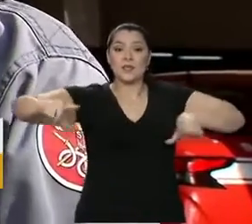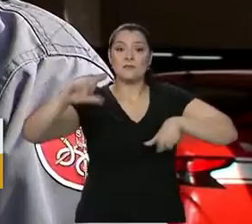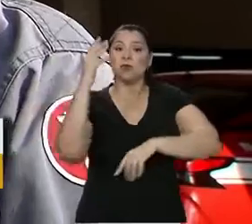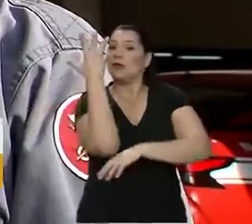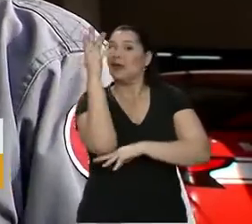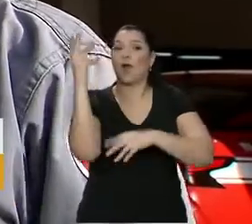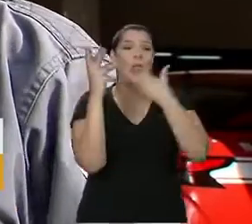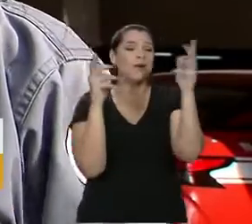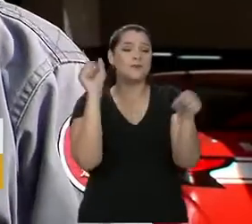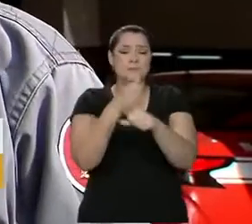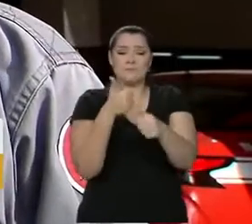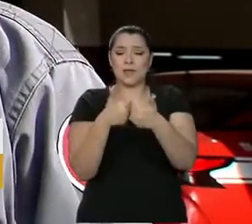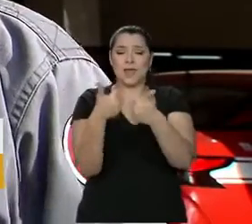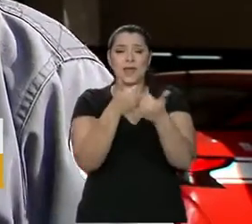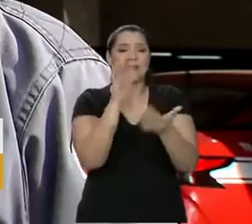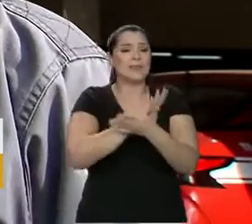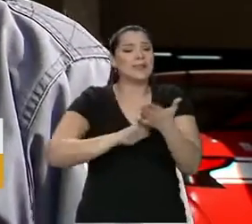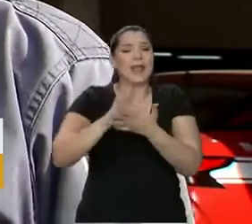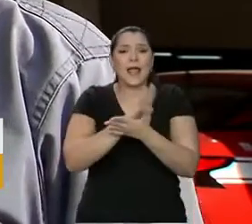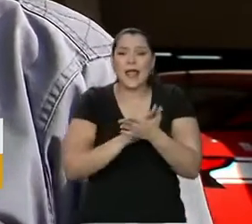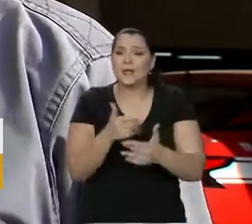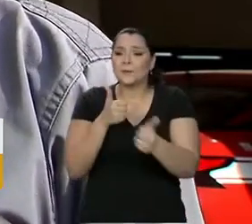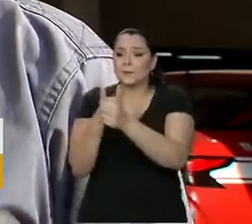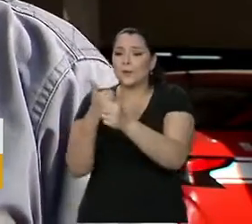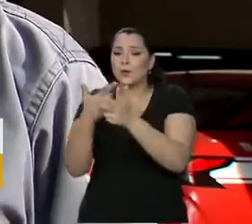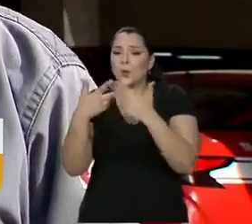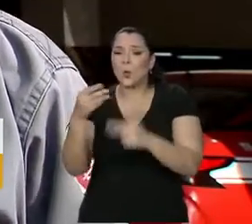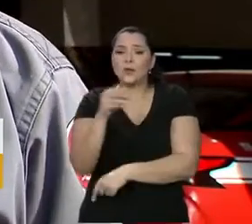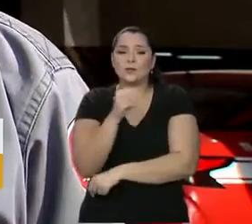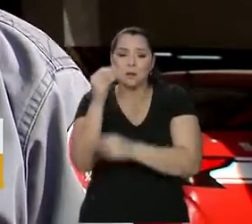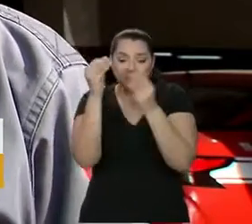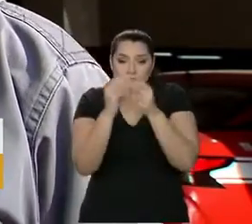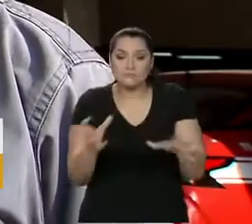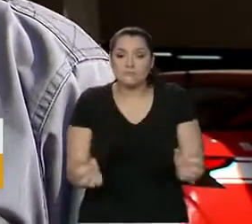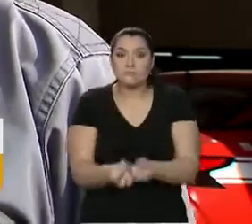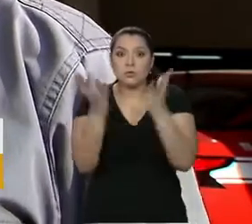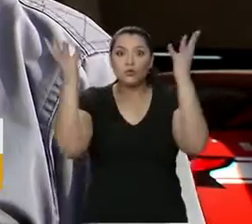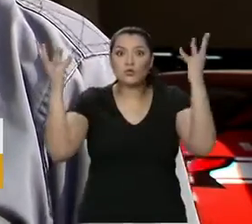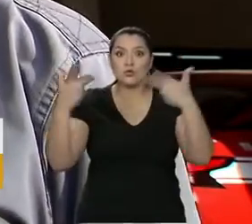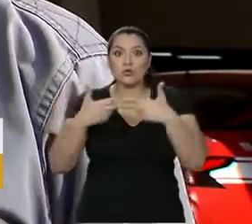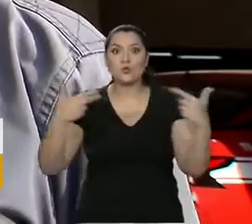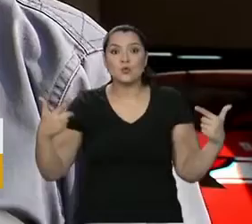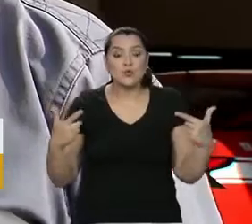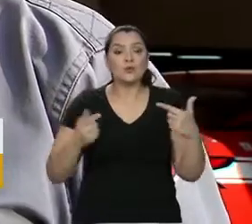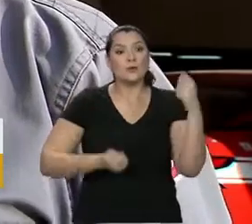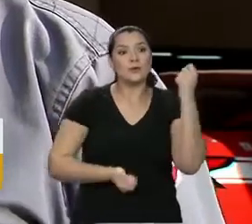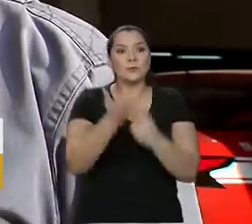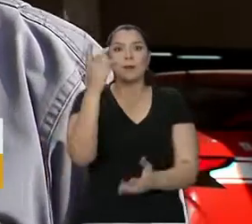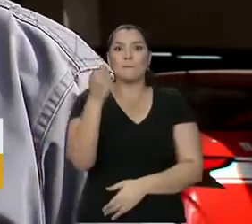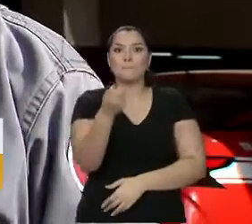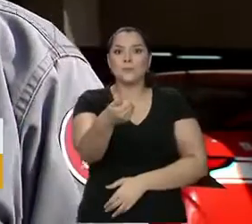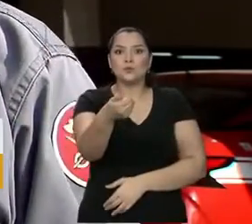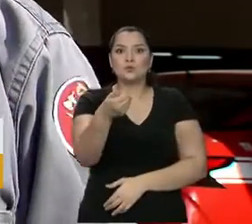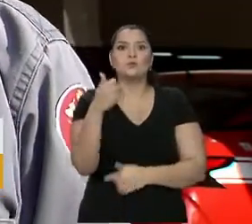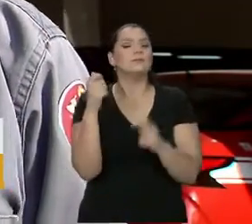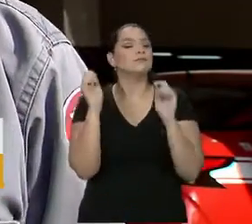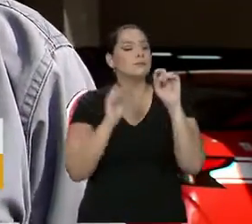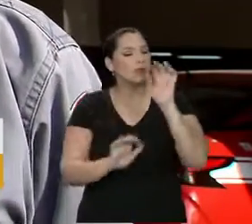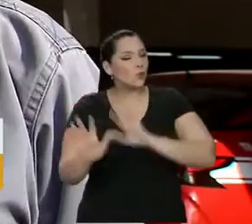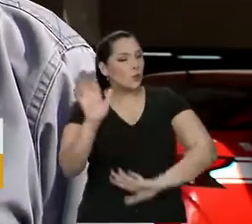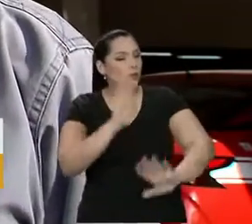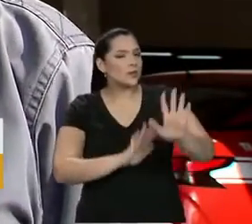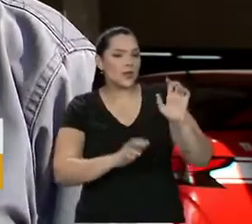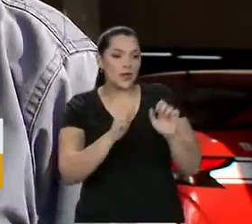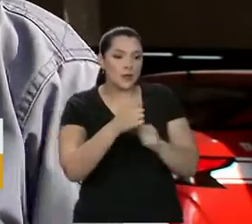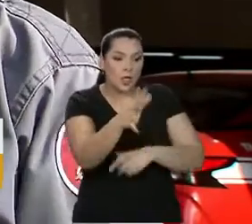de vegetação longe de materiais combustíveis que possam eventualmente se incendiar de maneira que você não